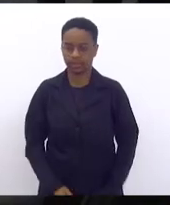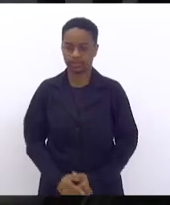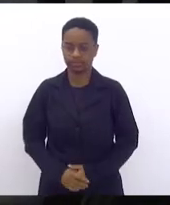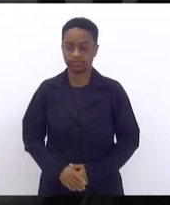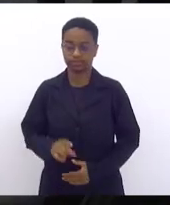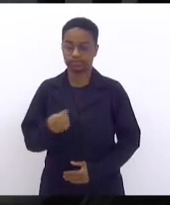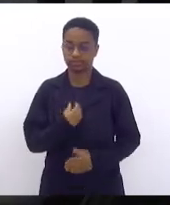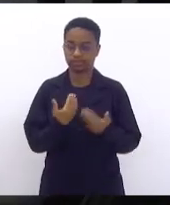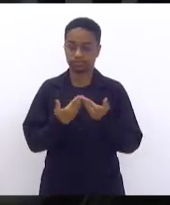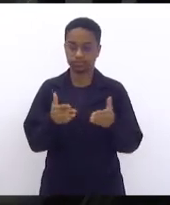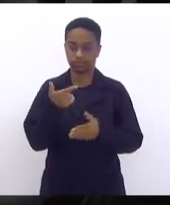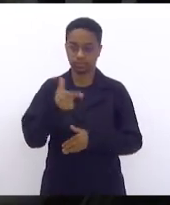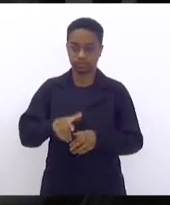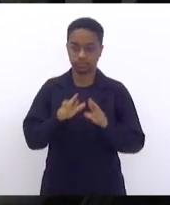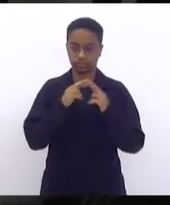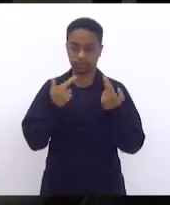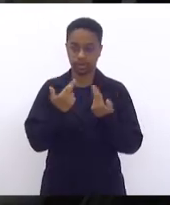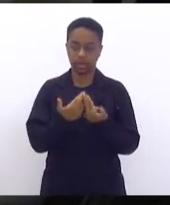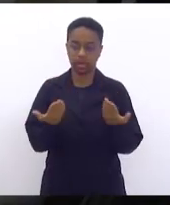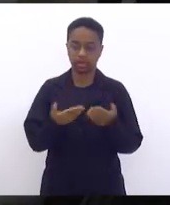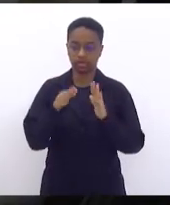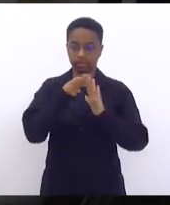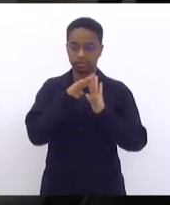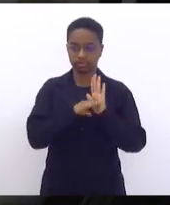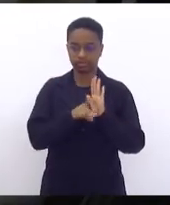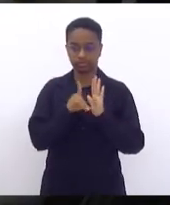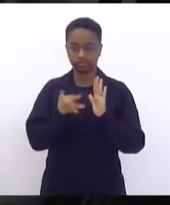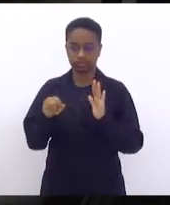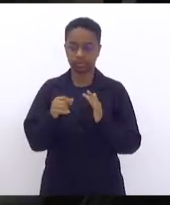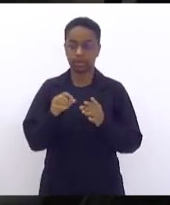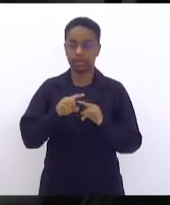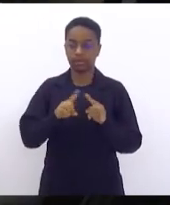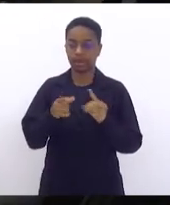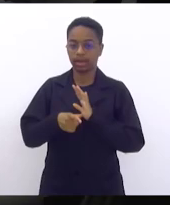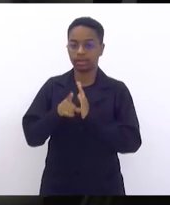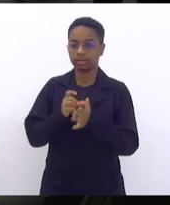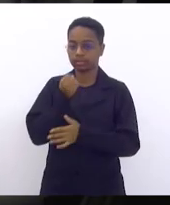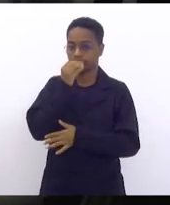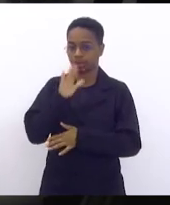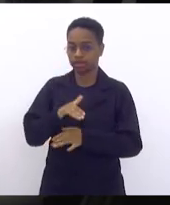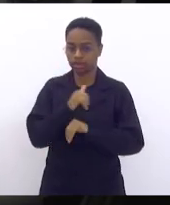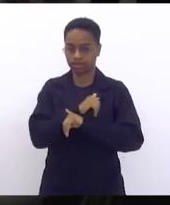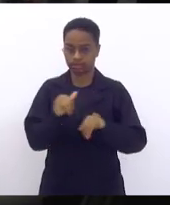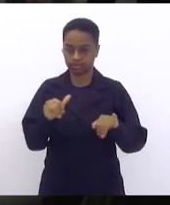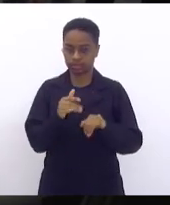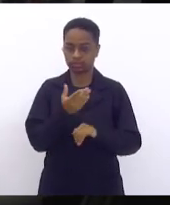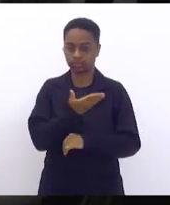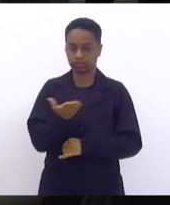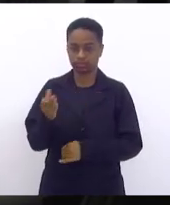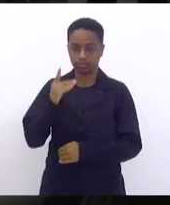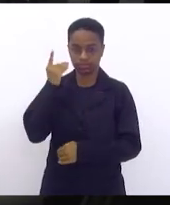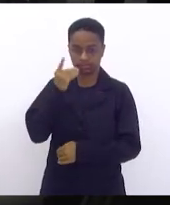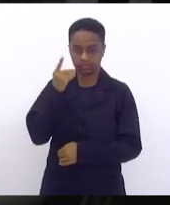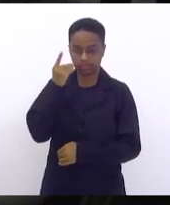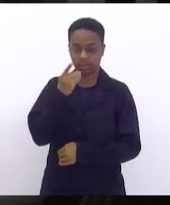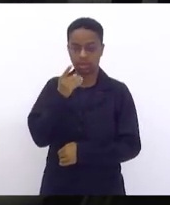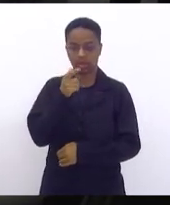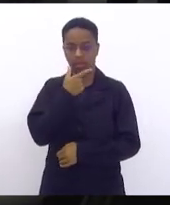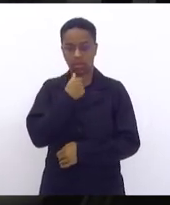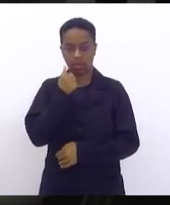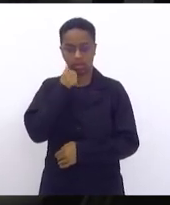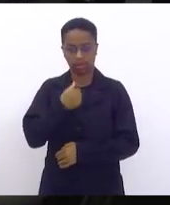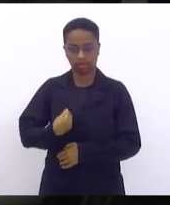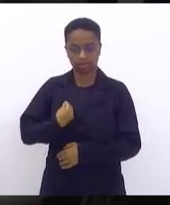Está reaberta a sessão, passa a ordem do dia. Antes, porém, gostaria de dar boa tarde aos nobres deputados e